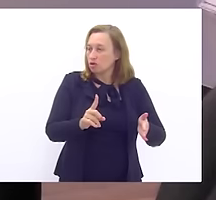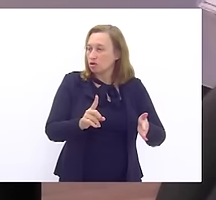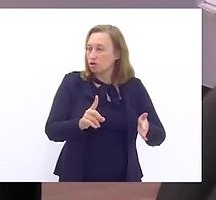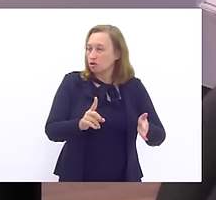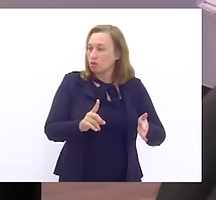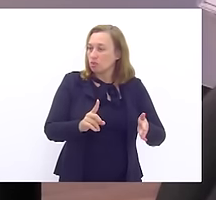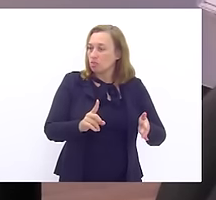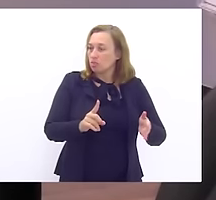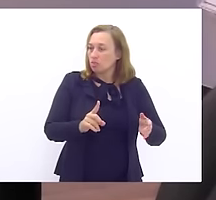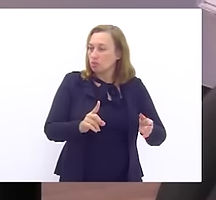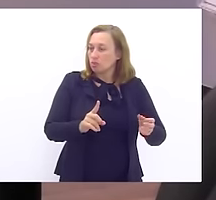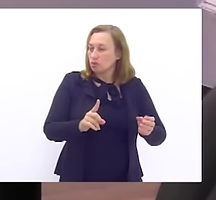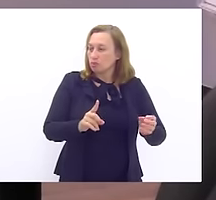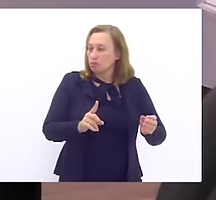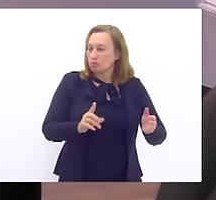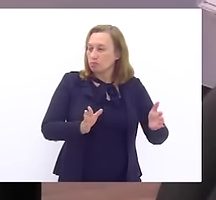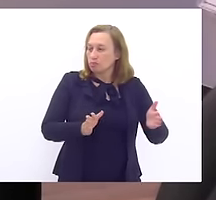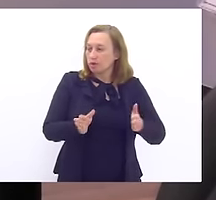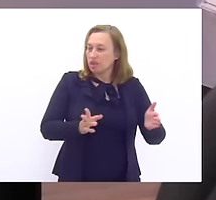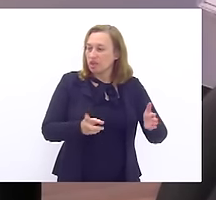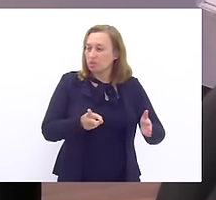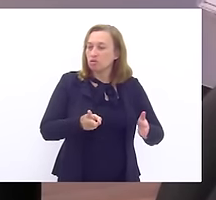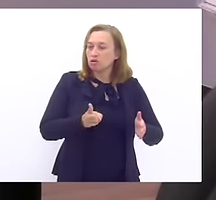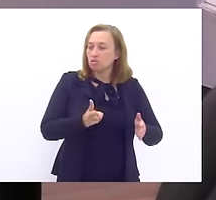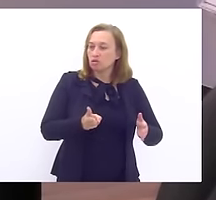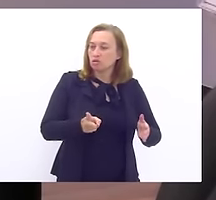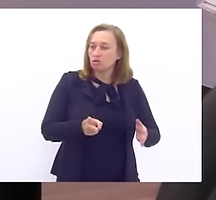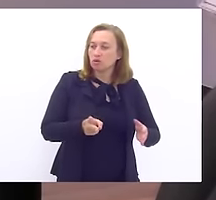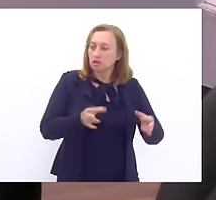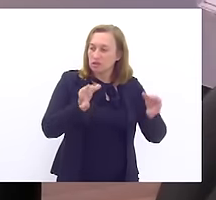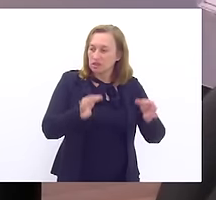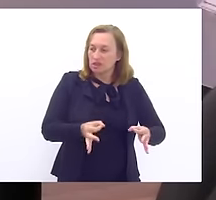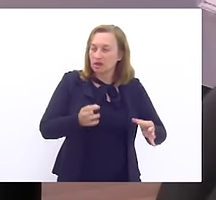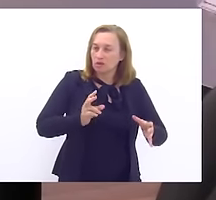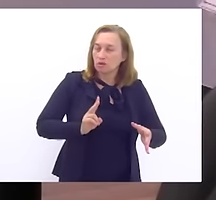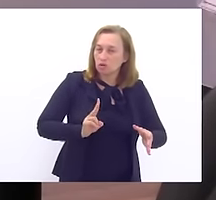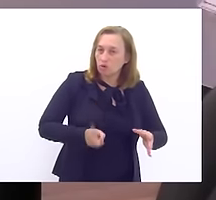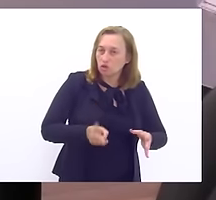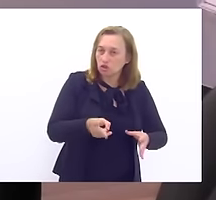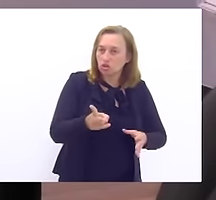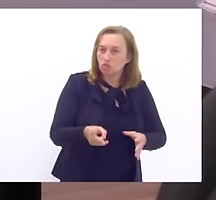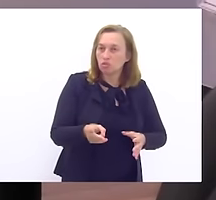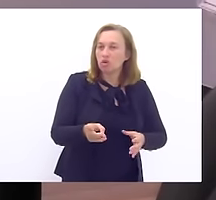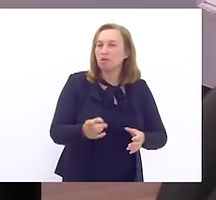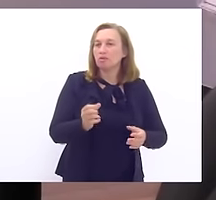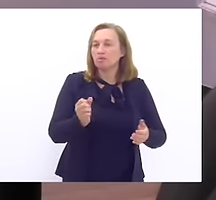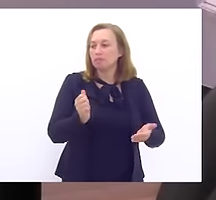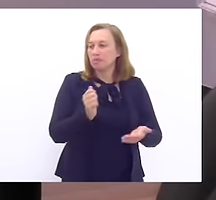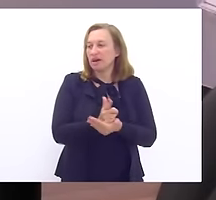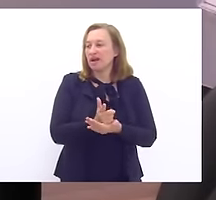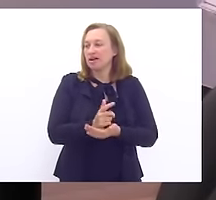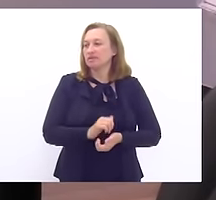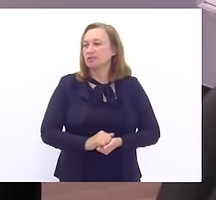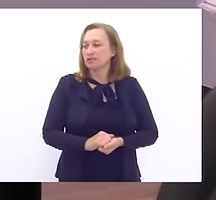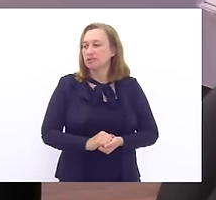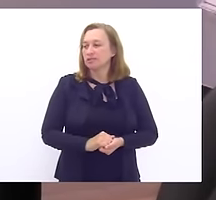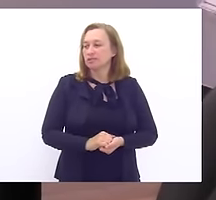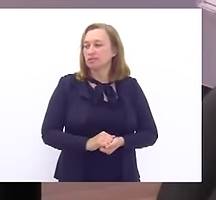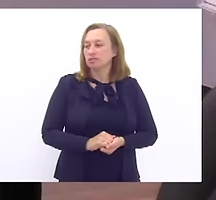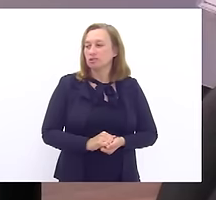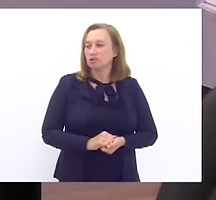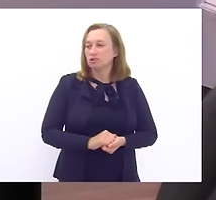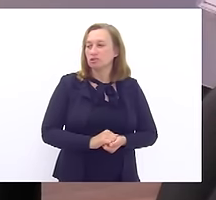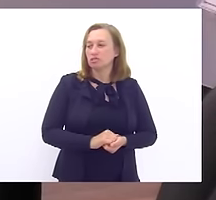ainda está em dia o pagamento de IPVA não tem nada a ver com licenciamento o cara o IPVA venceu no início do ano perfeito